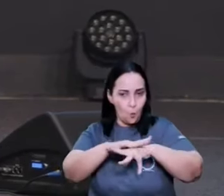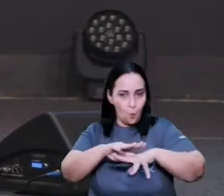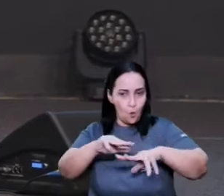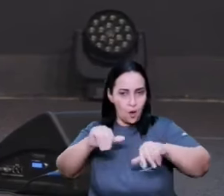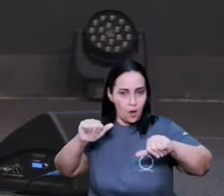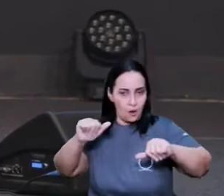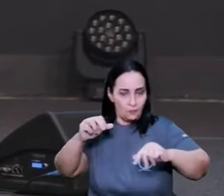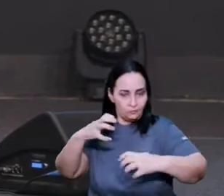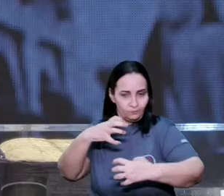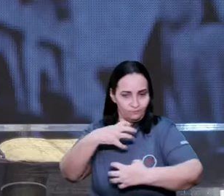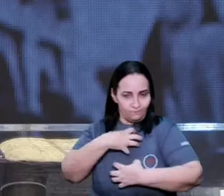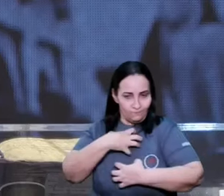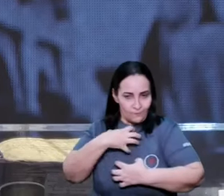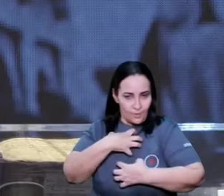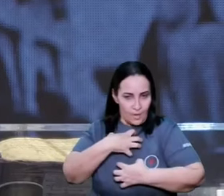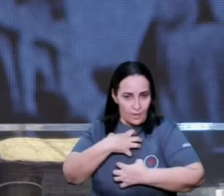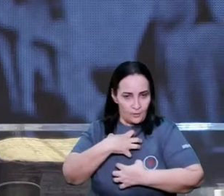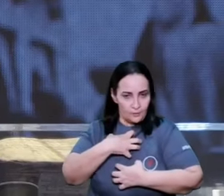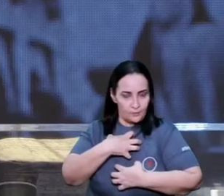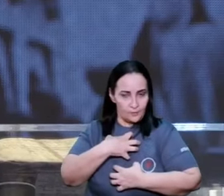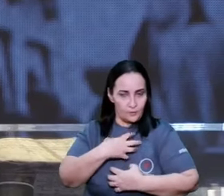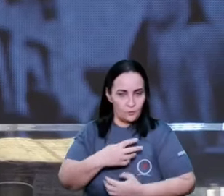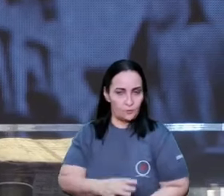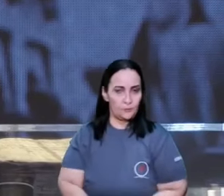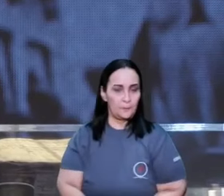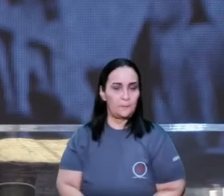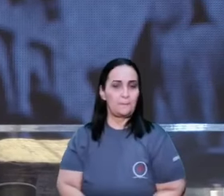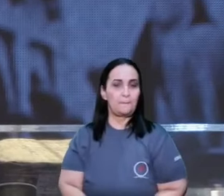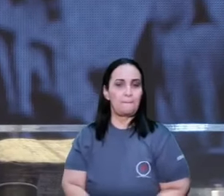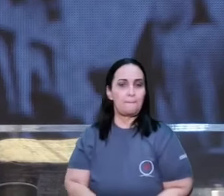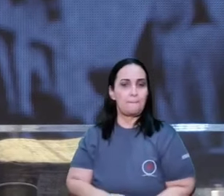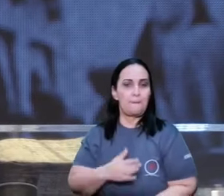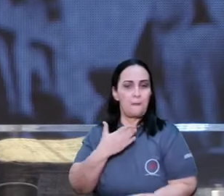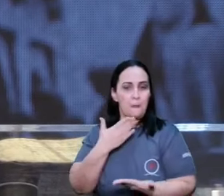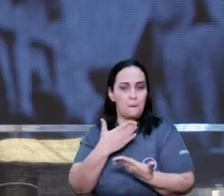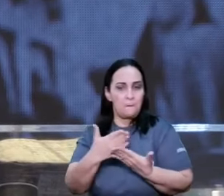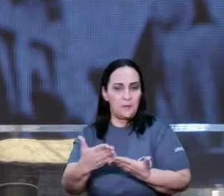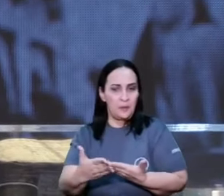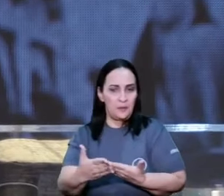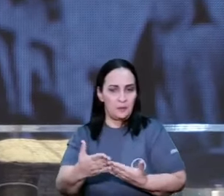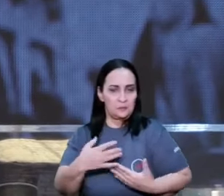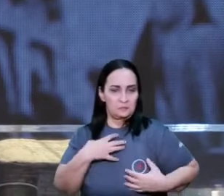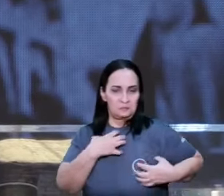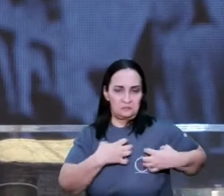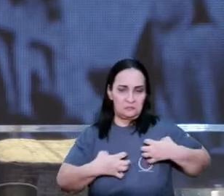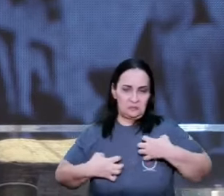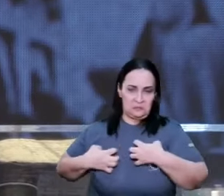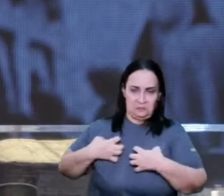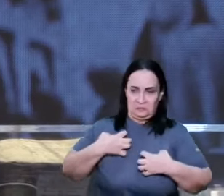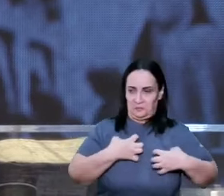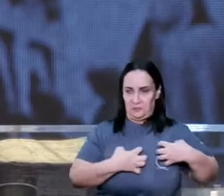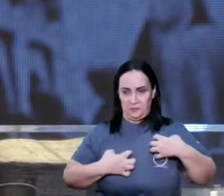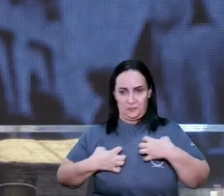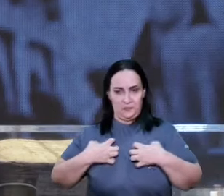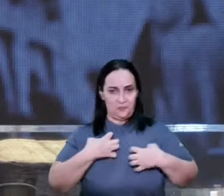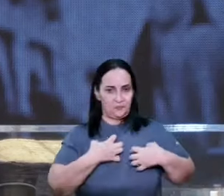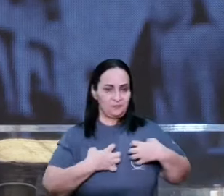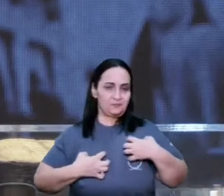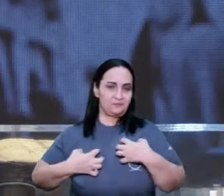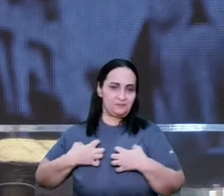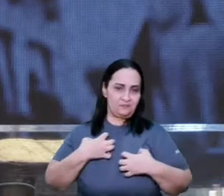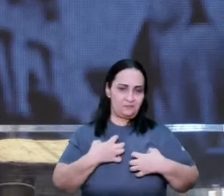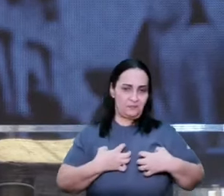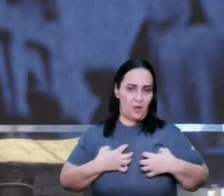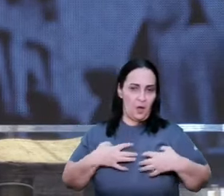luto da perda da Amargura da angústia